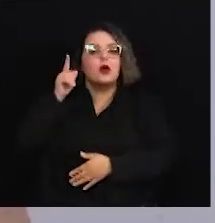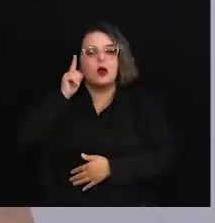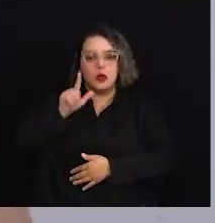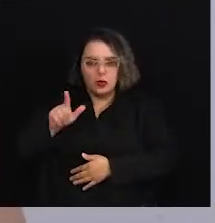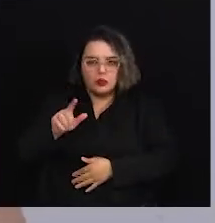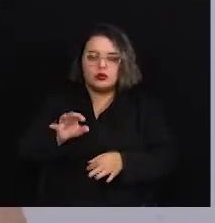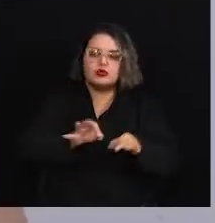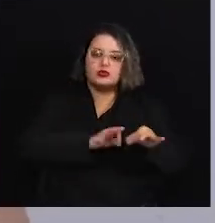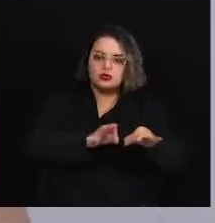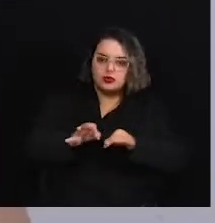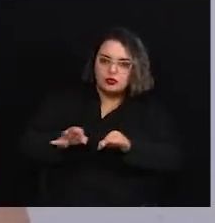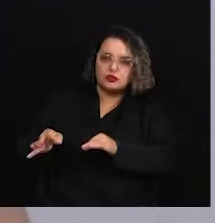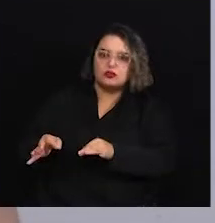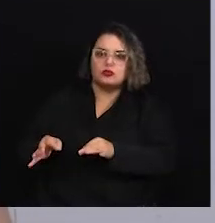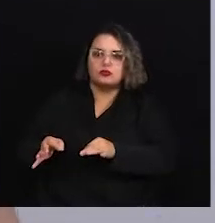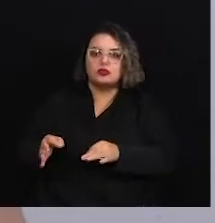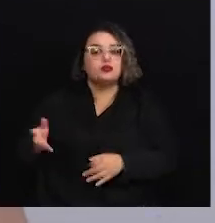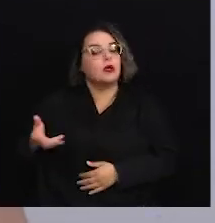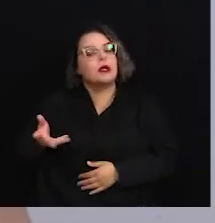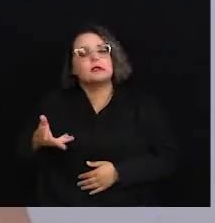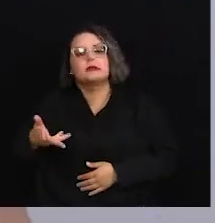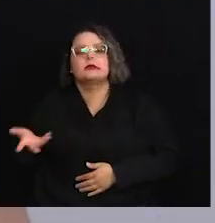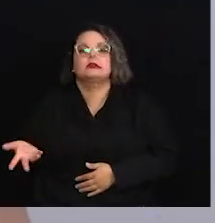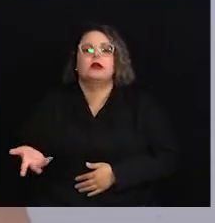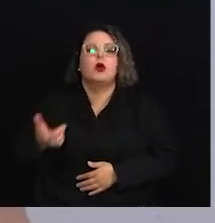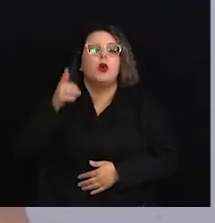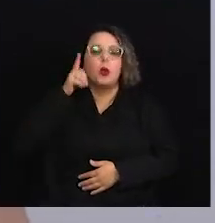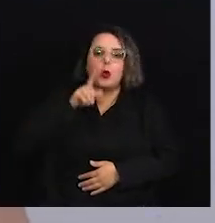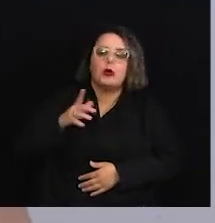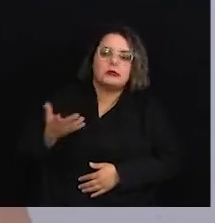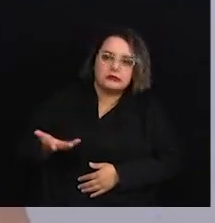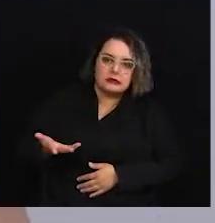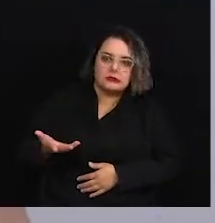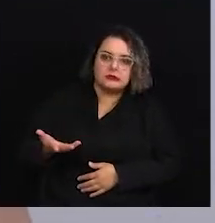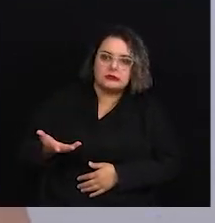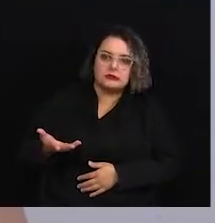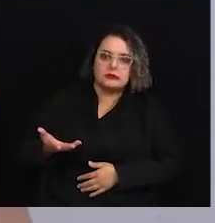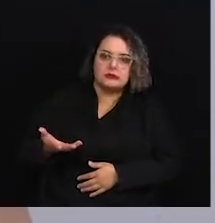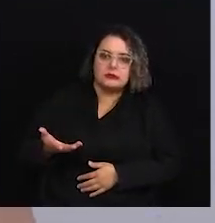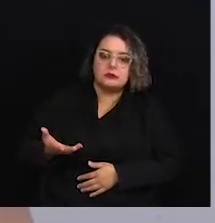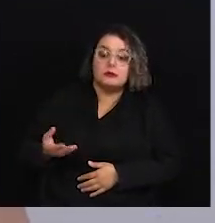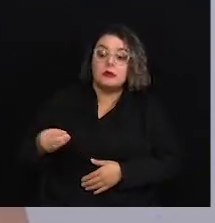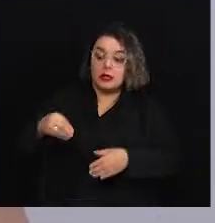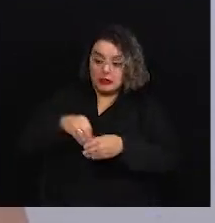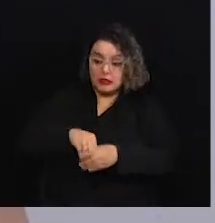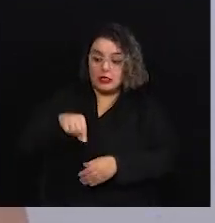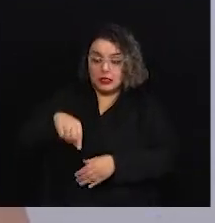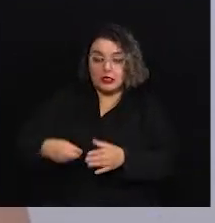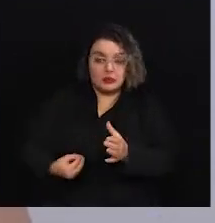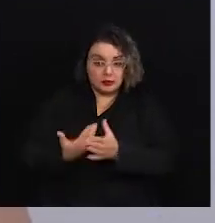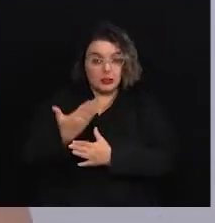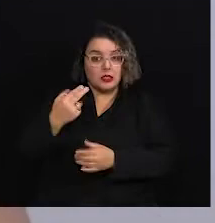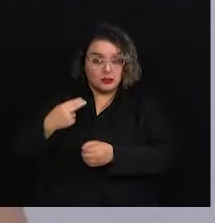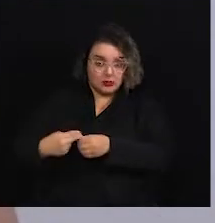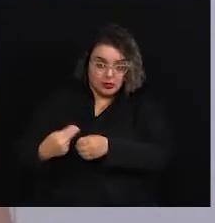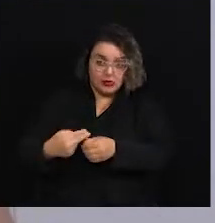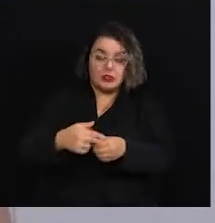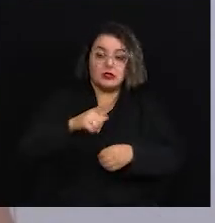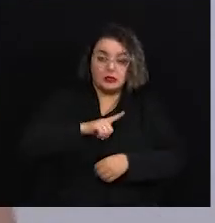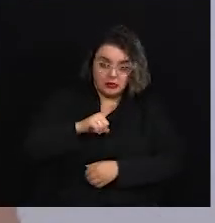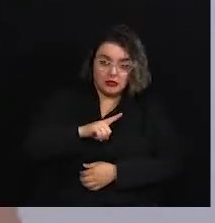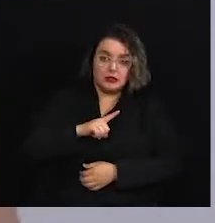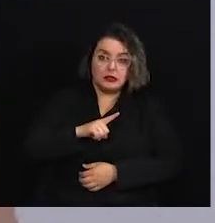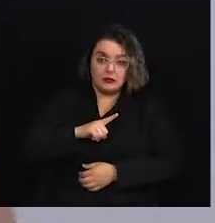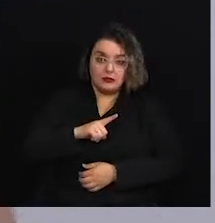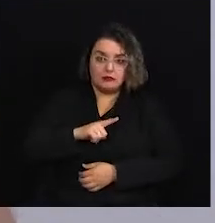conseguiu alguns programas de pré-aceleração. A gente também conseguiu ser pré-incubado aqui na Unicamp, onde a gente teve tempo